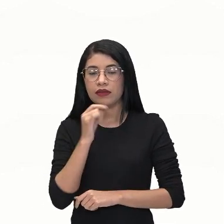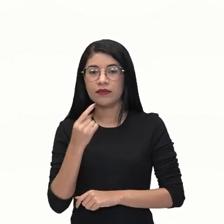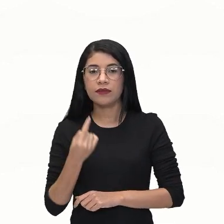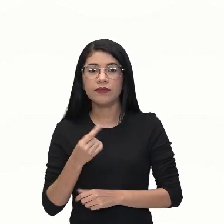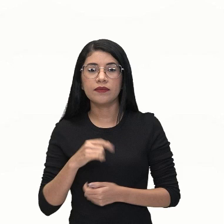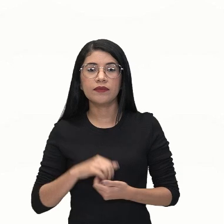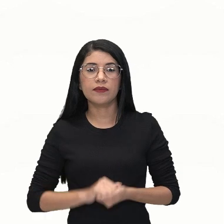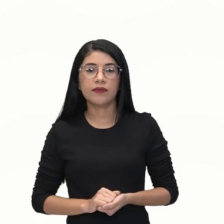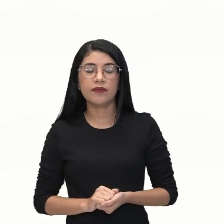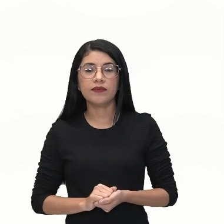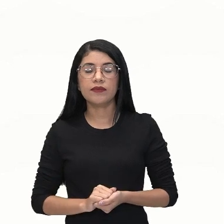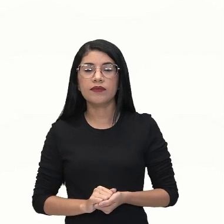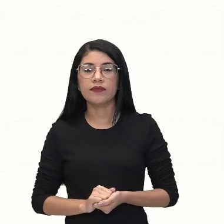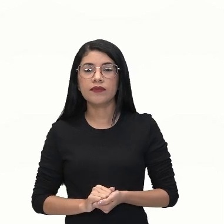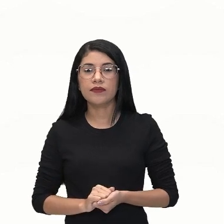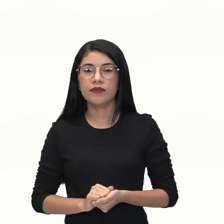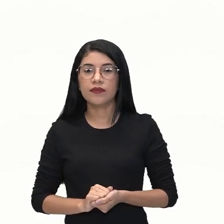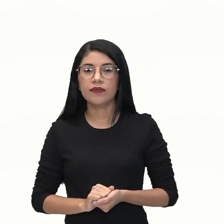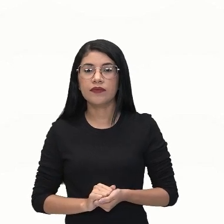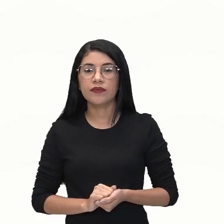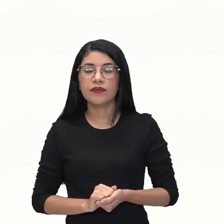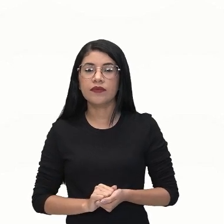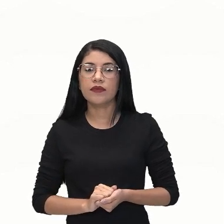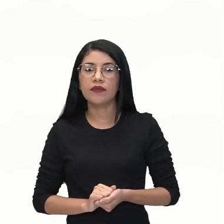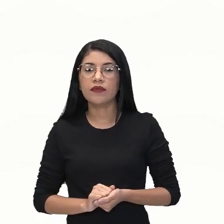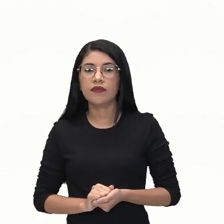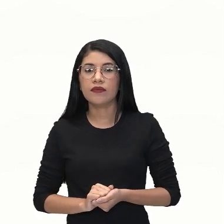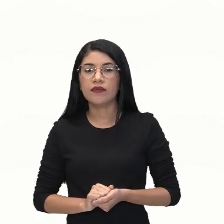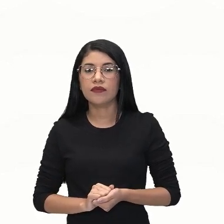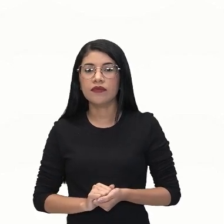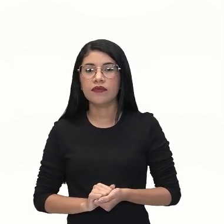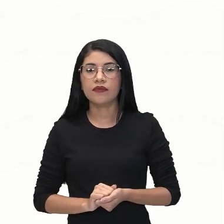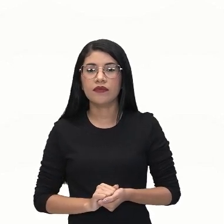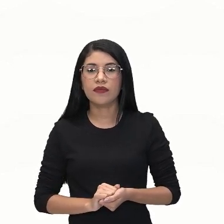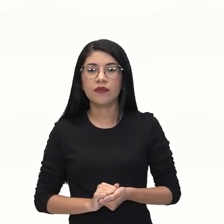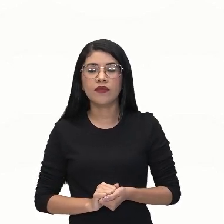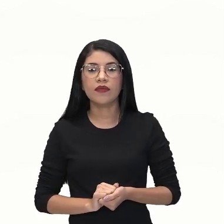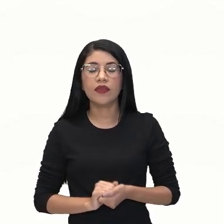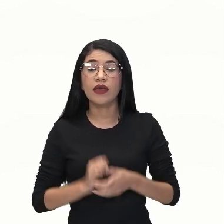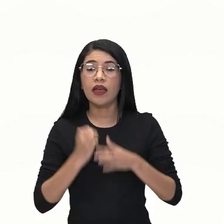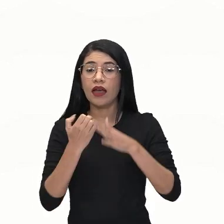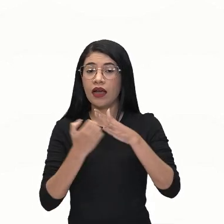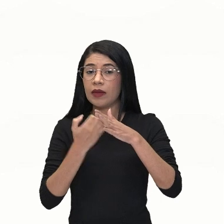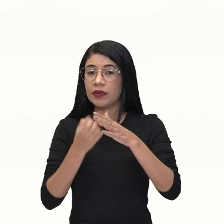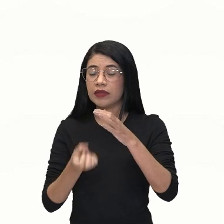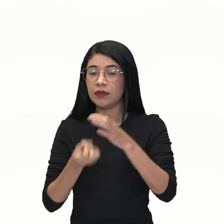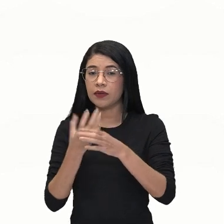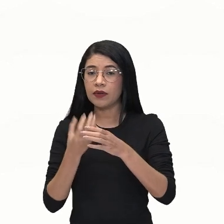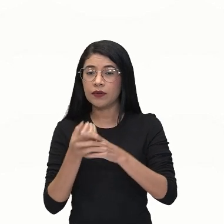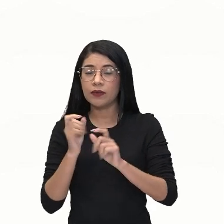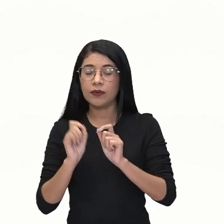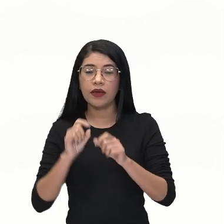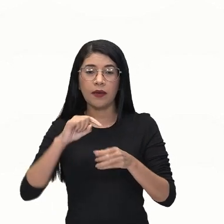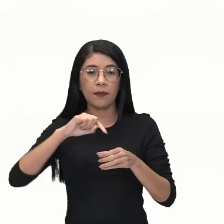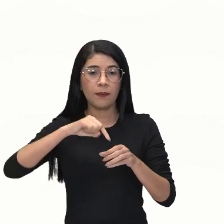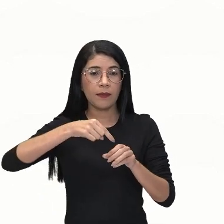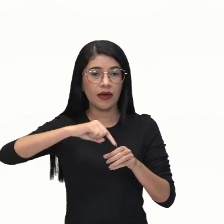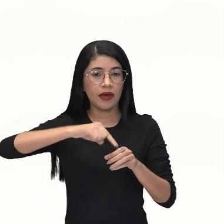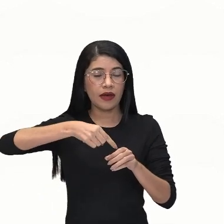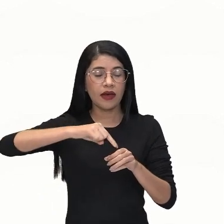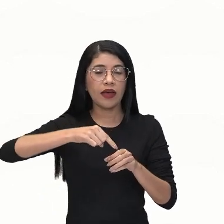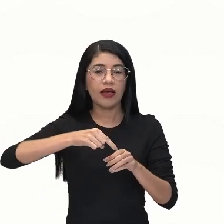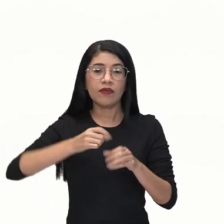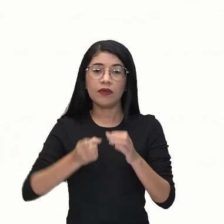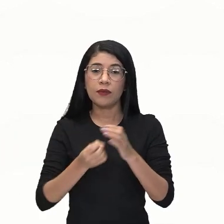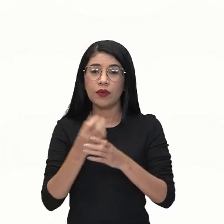aqui um exemplo já de cara, olha só. A questão diz o seguinte: em uma empresa de produção de parafusos, foram